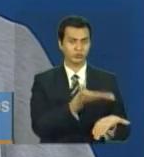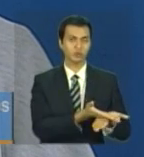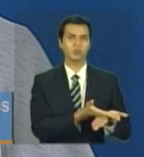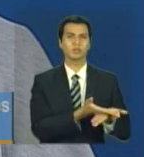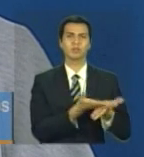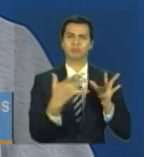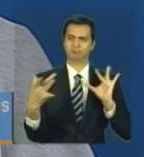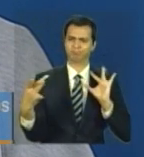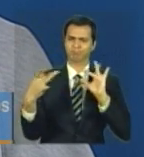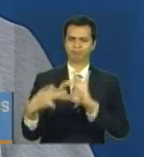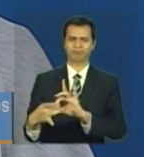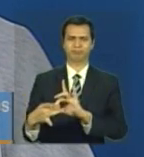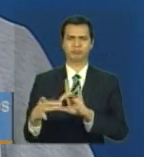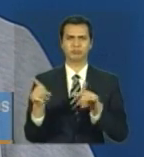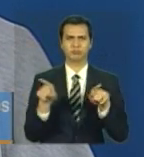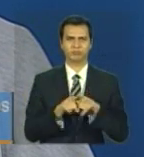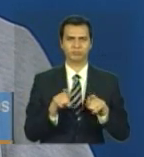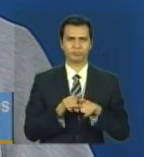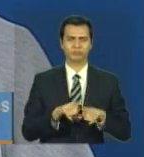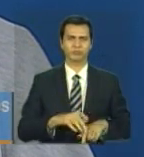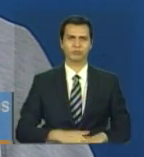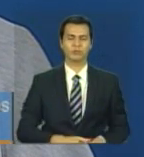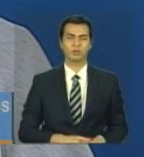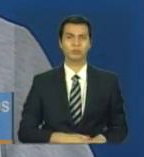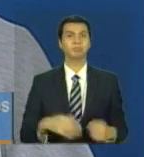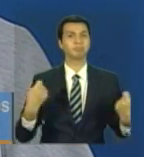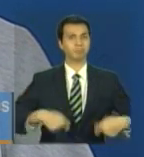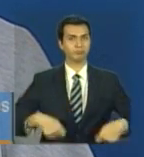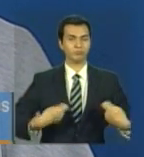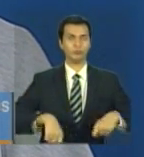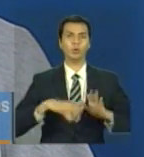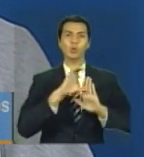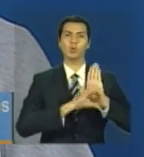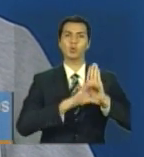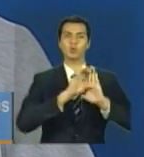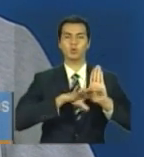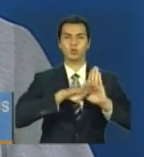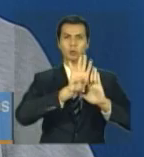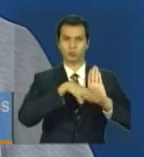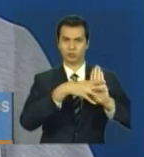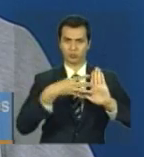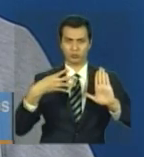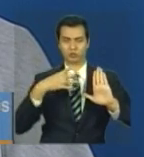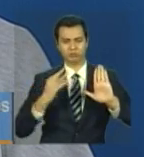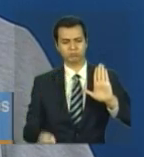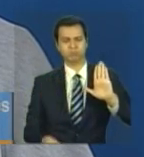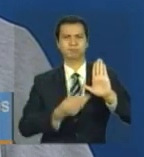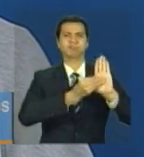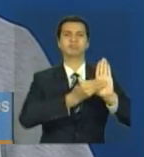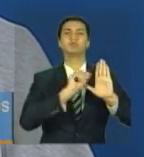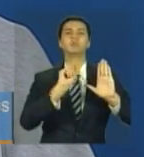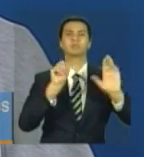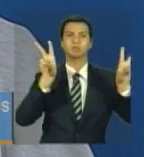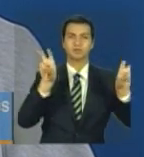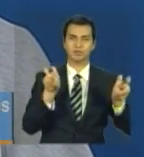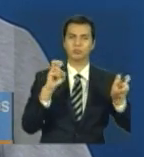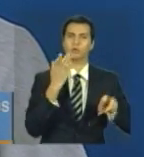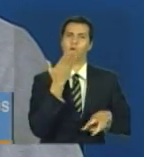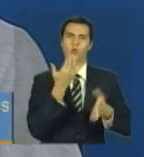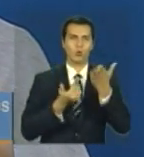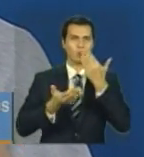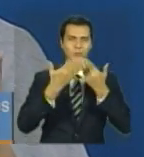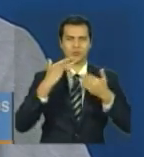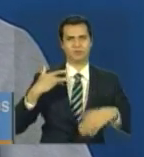escola, né, associando na grade curricular o tema da alimentação, o tema da alimentação saudável, né,